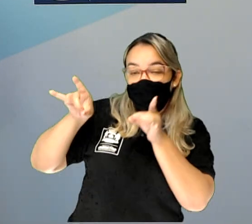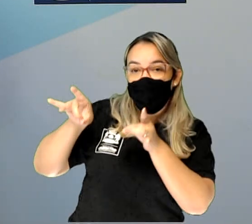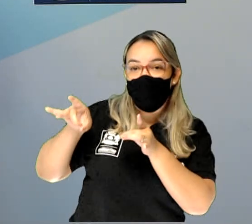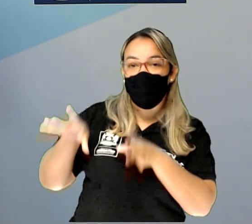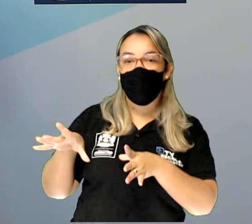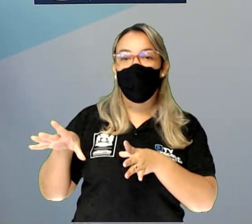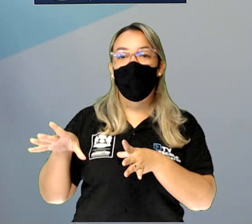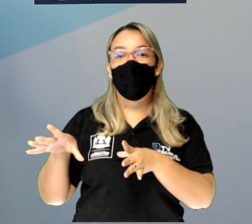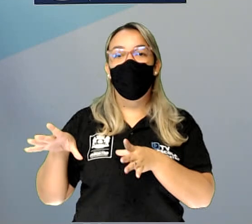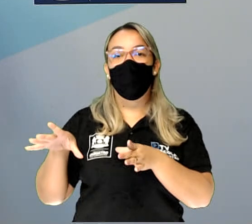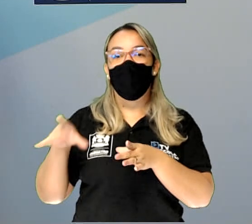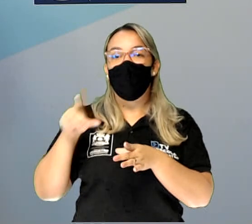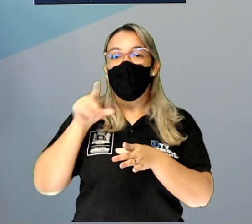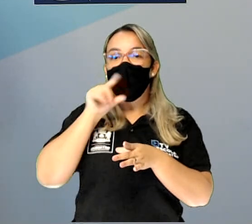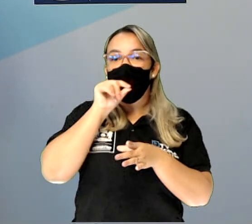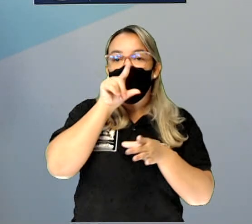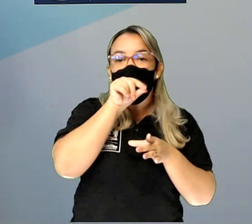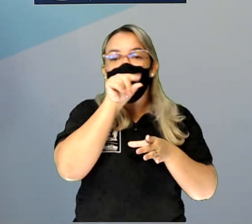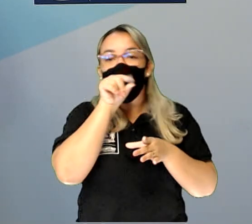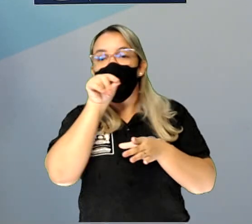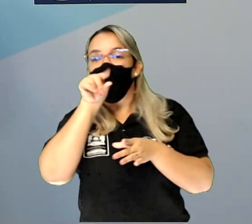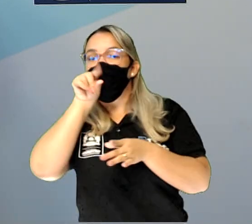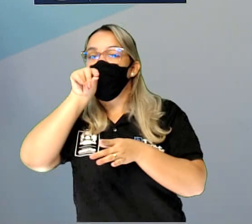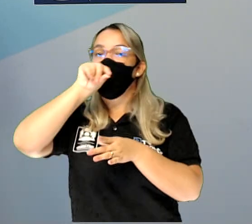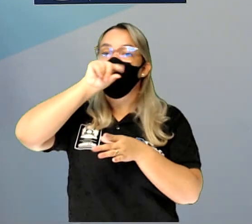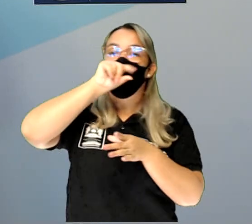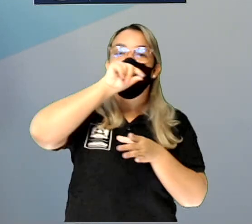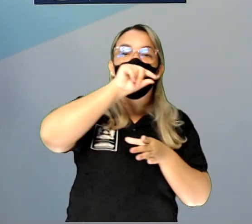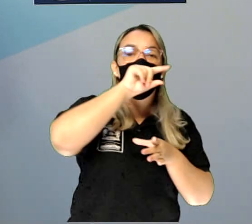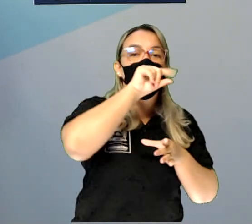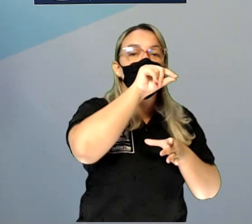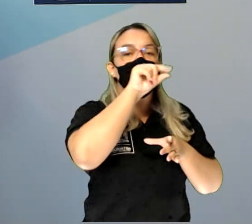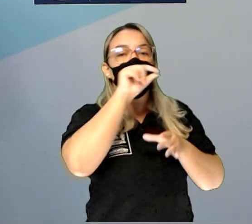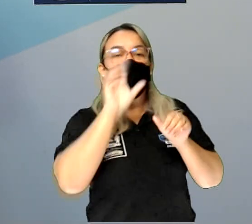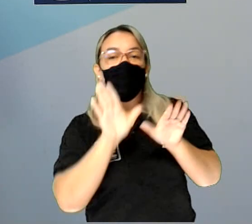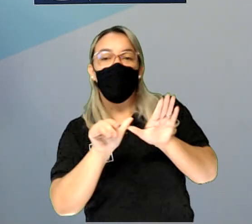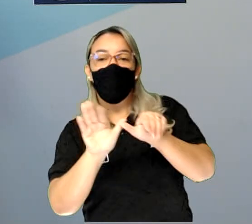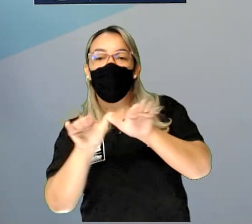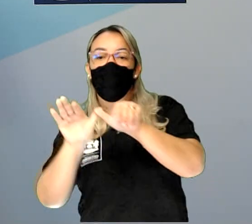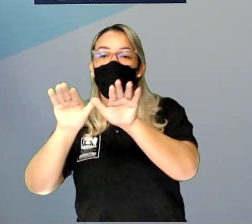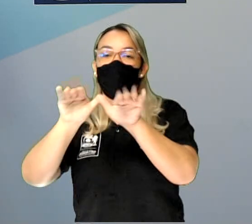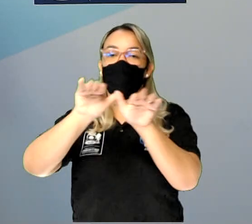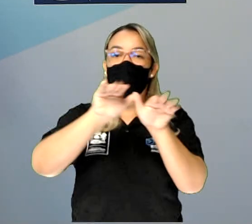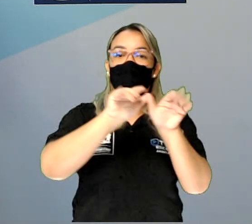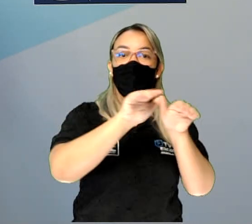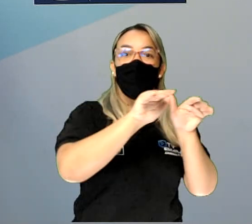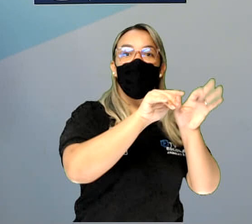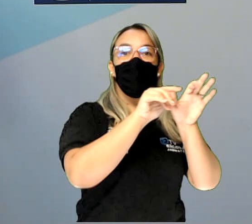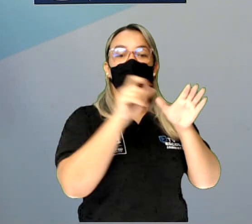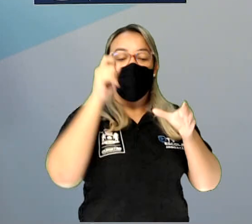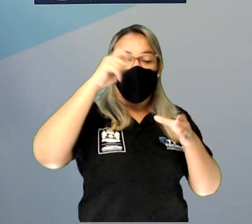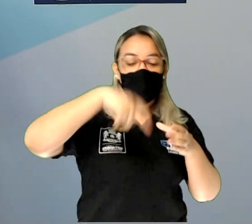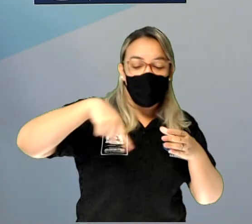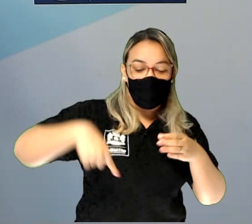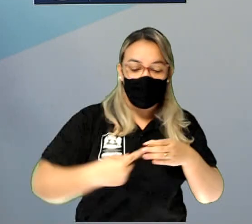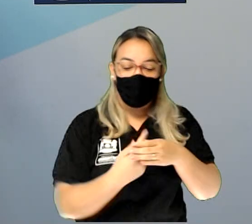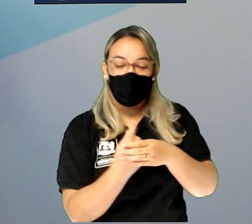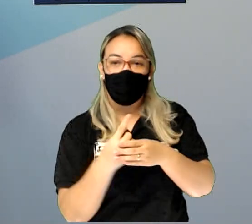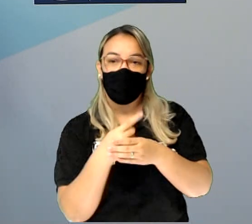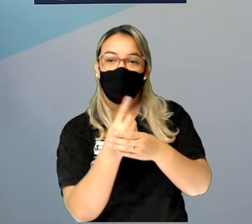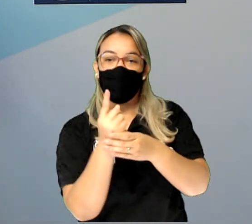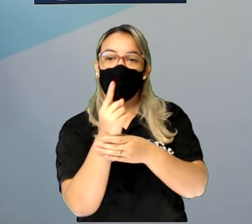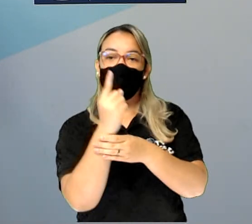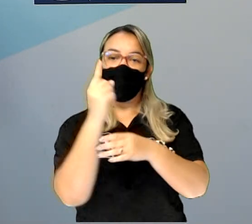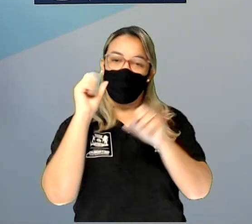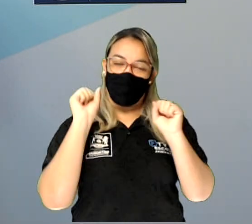ou seja, eles levam as sementes de um lugar para outro, né? E quando a gente menos imagina, está ali germinando.